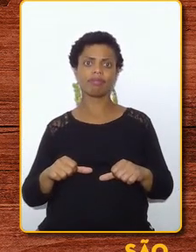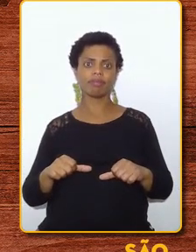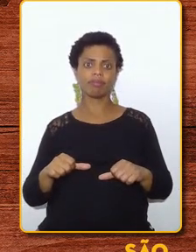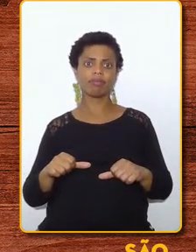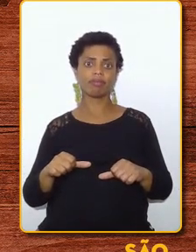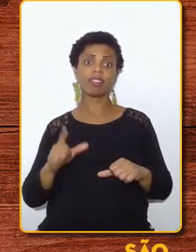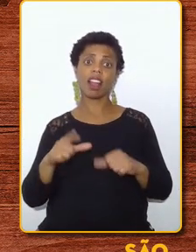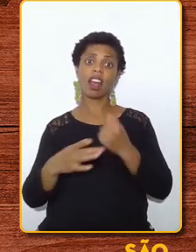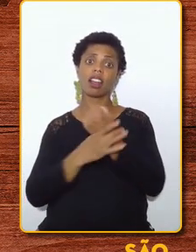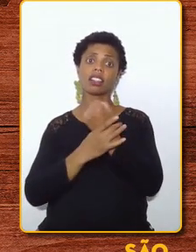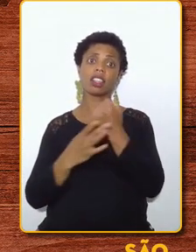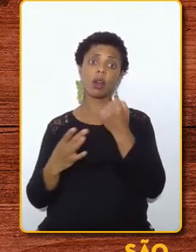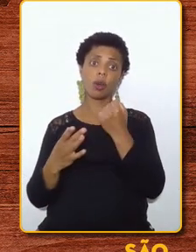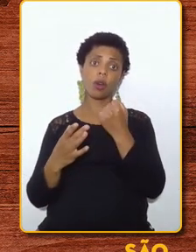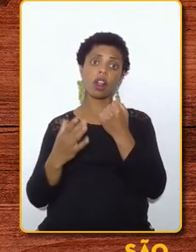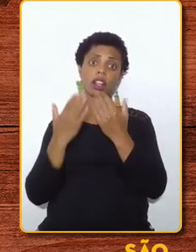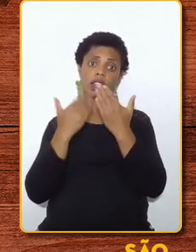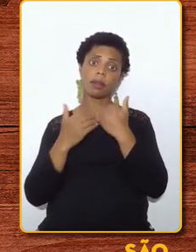alimentar